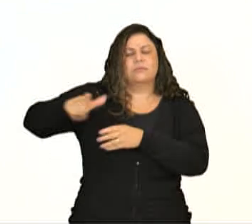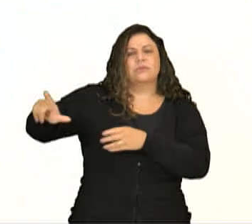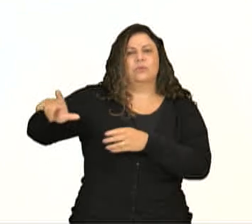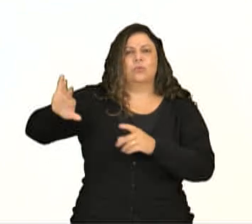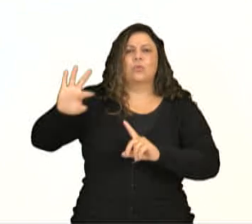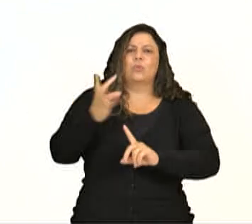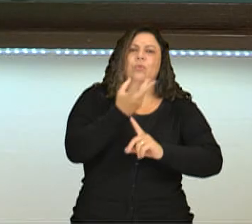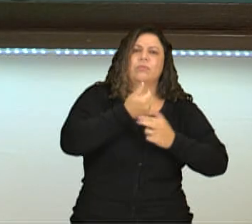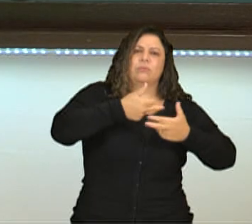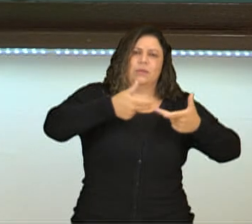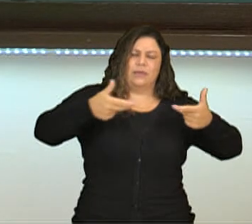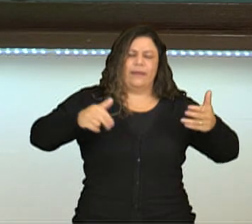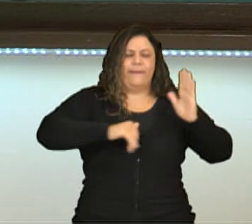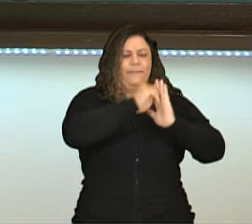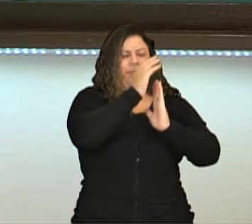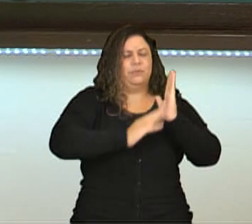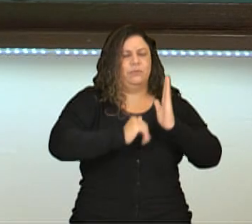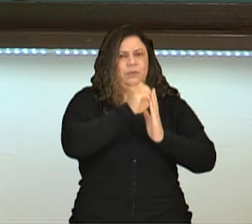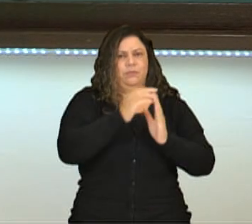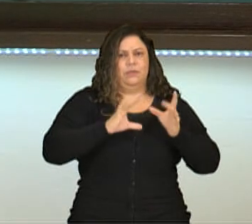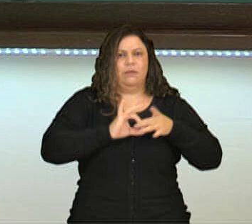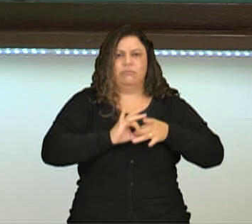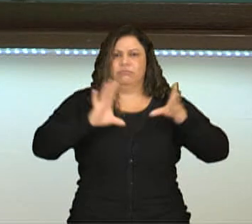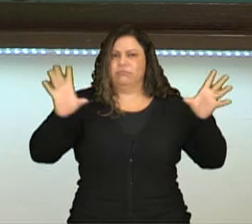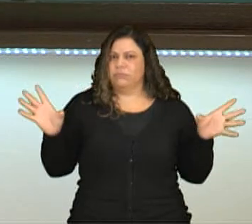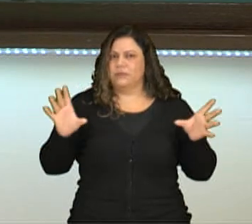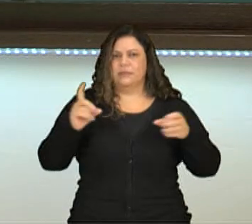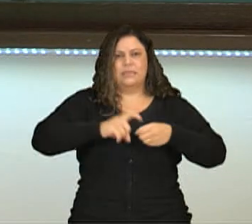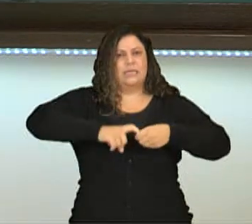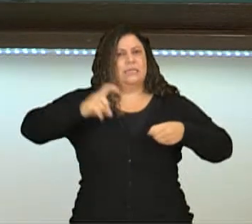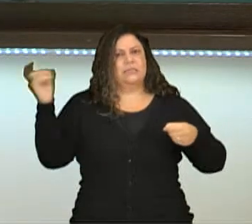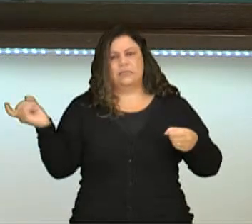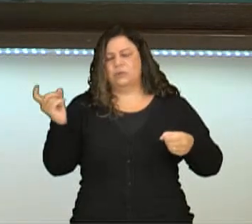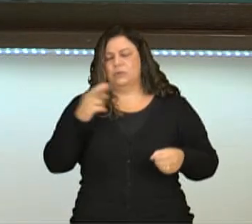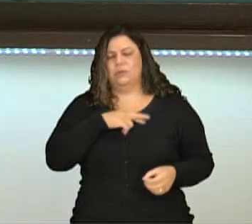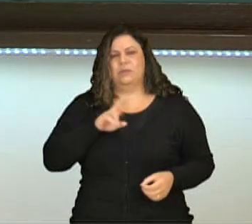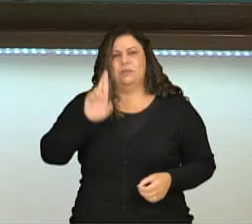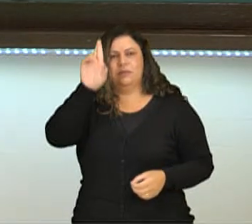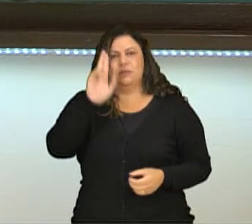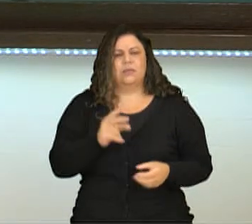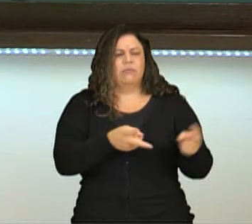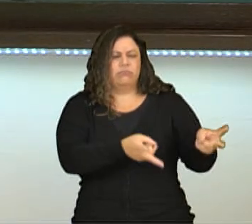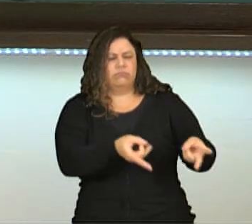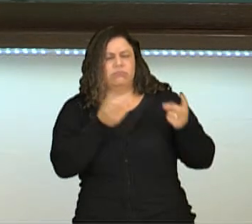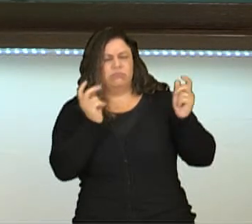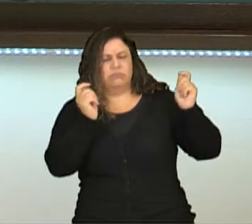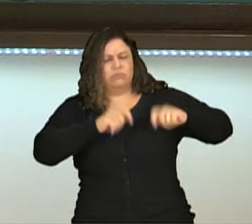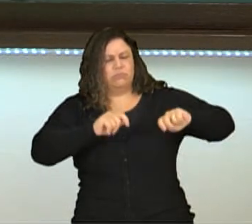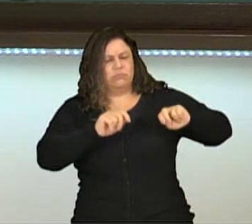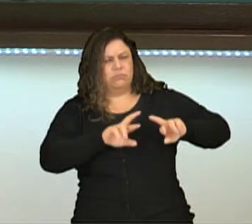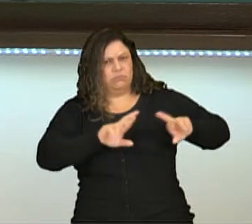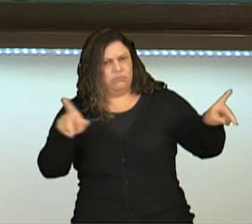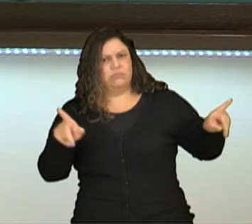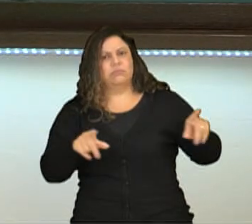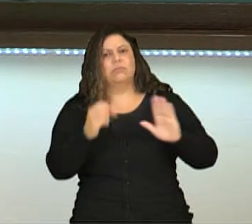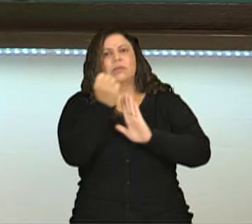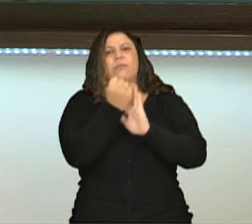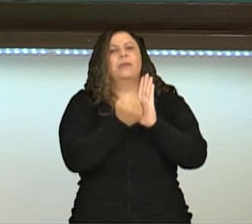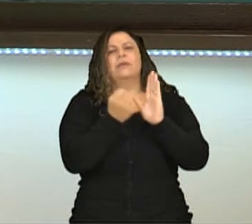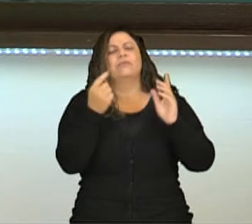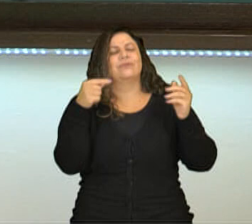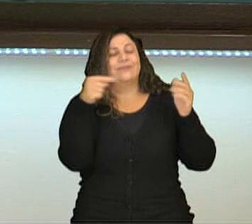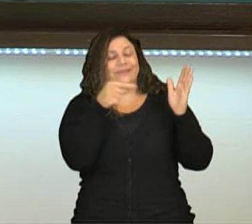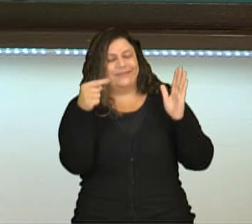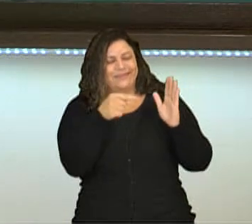estão ligadas à religião. Tá? Então essa diferença é possível perceber, né, pelas datas das